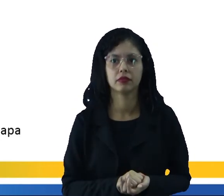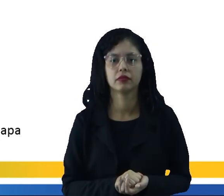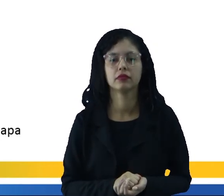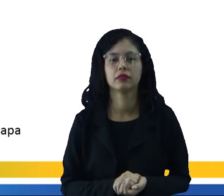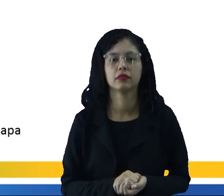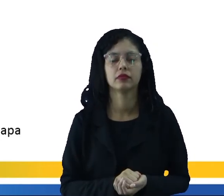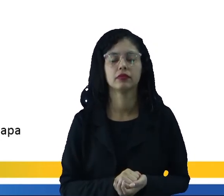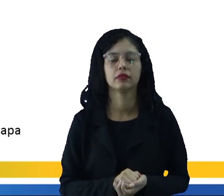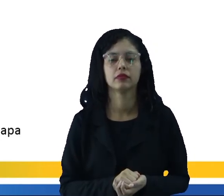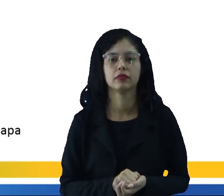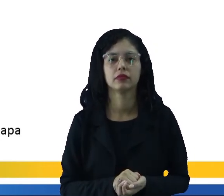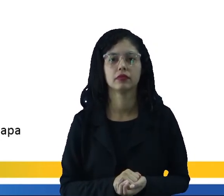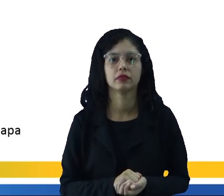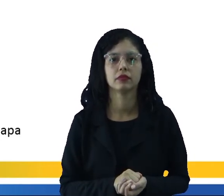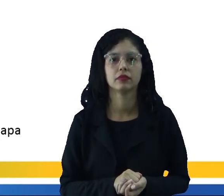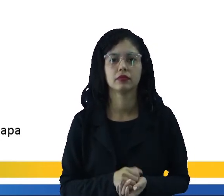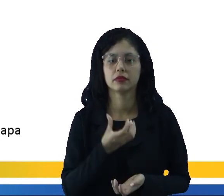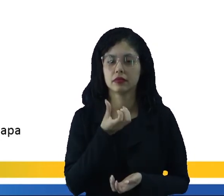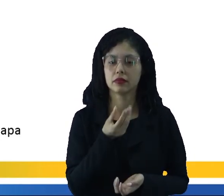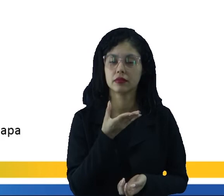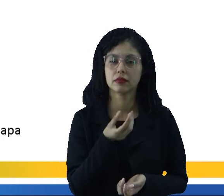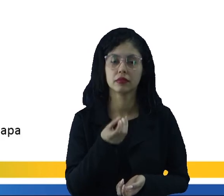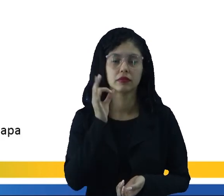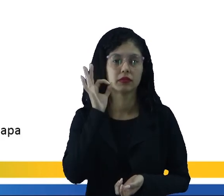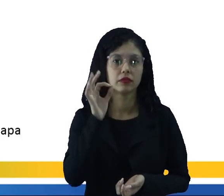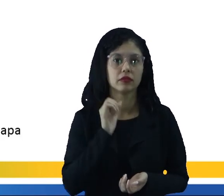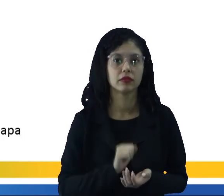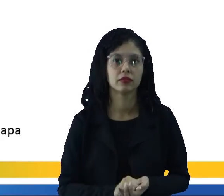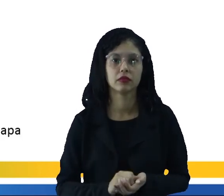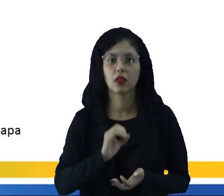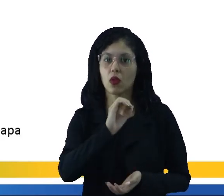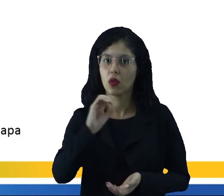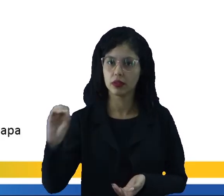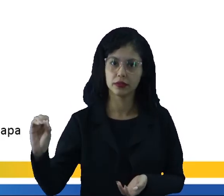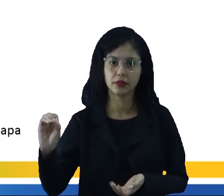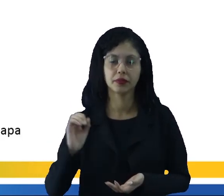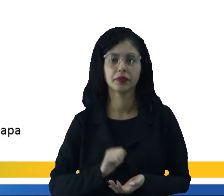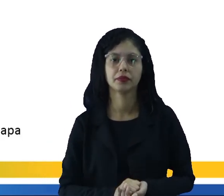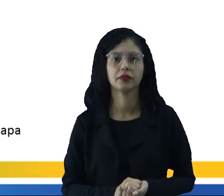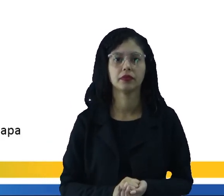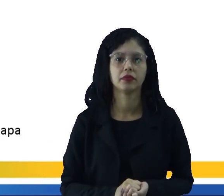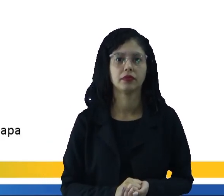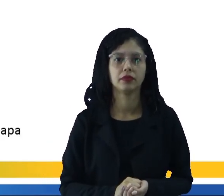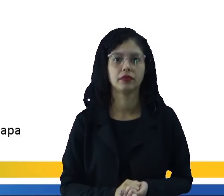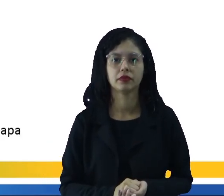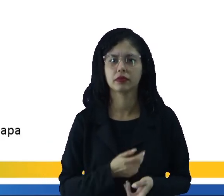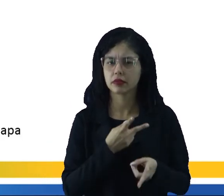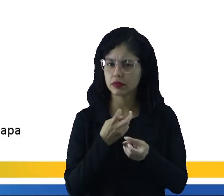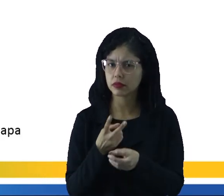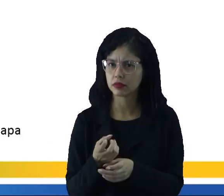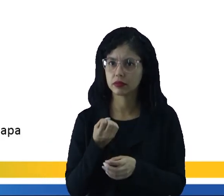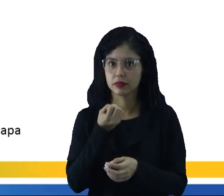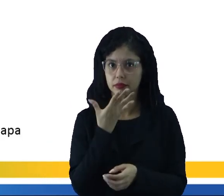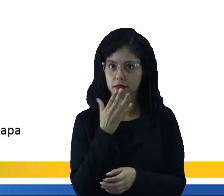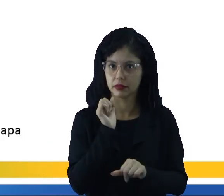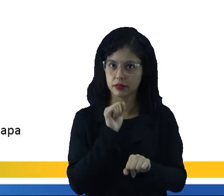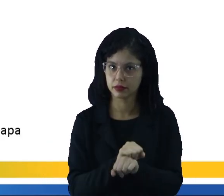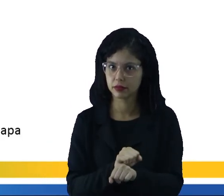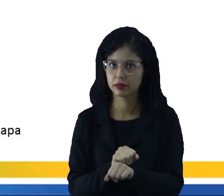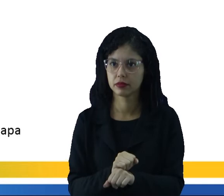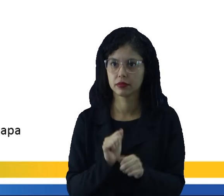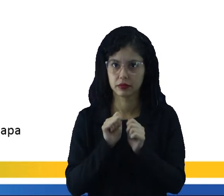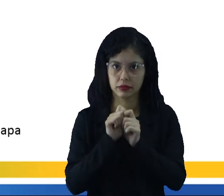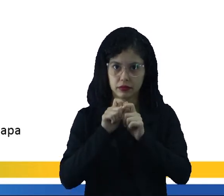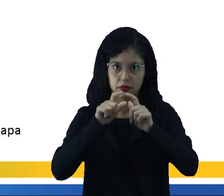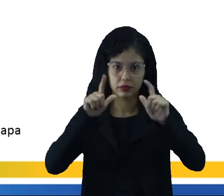vai mostrar que tem 60 graus de longitude oeste. Então depois você dá uma congelada aí e dá